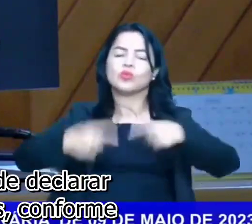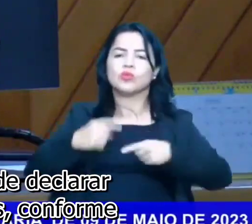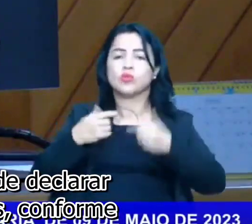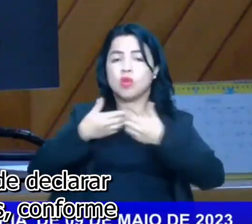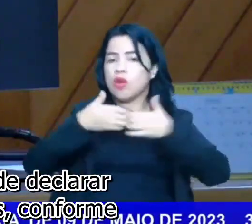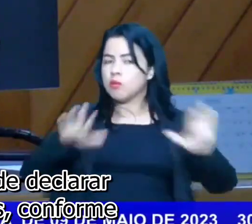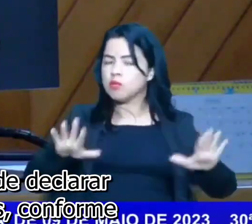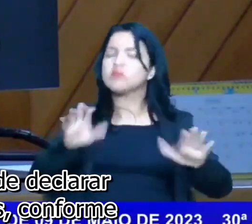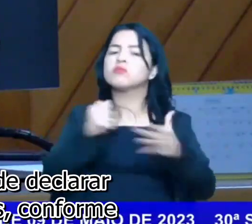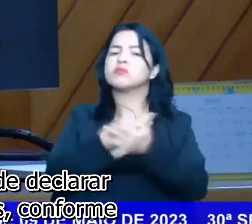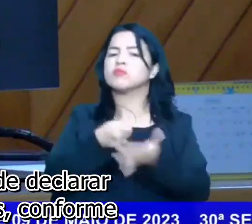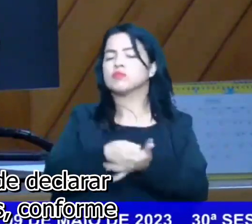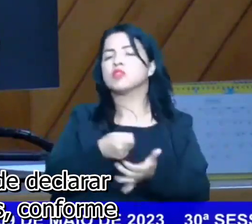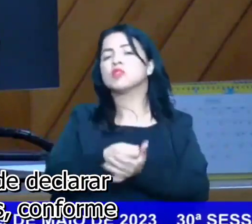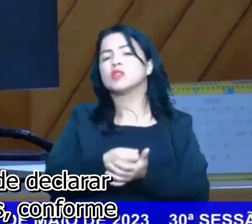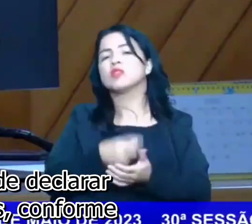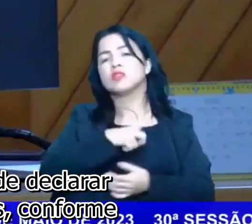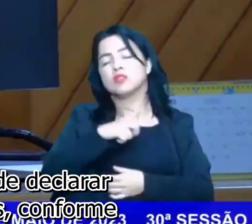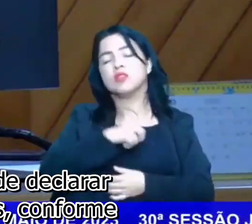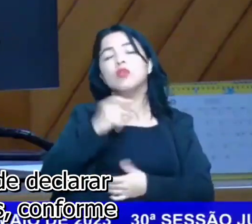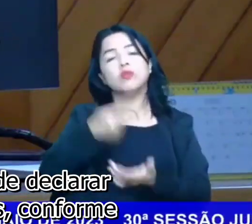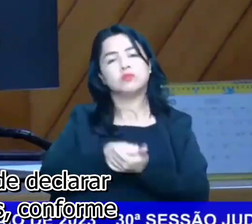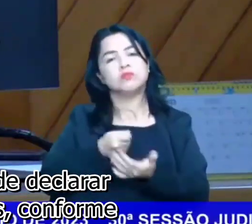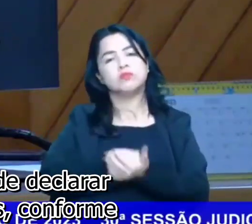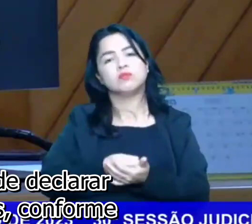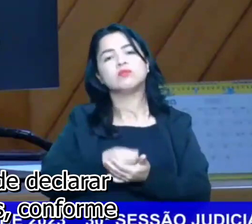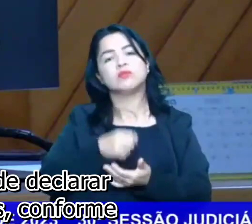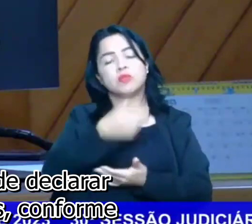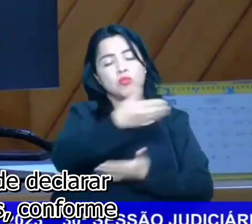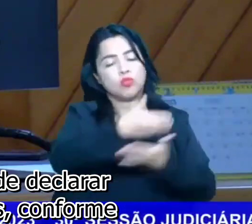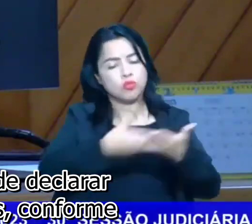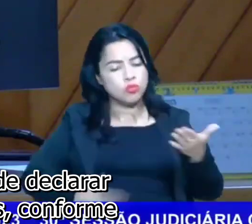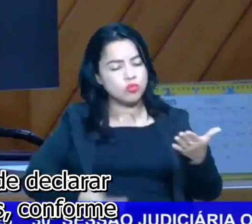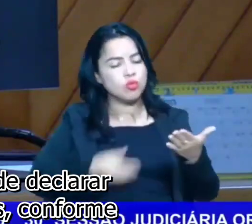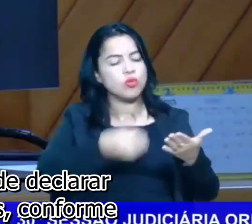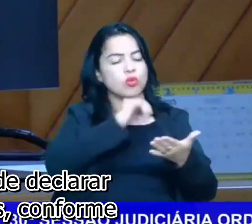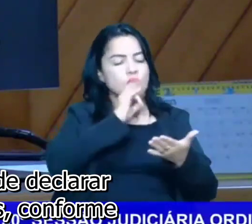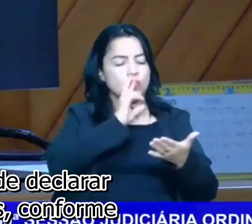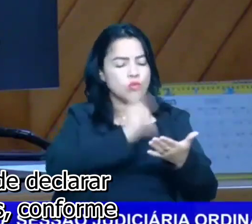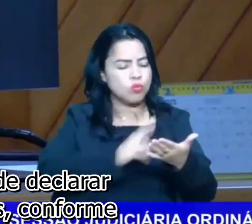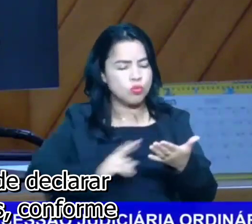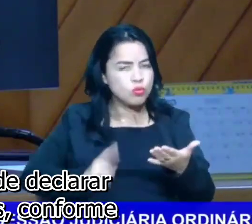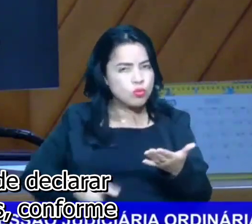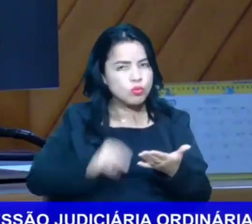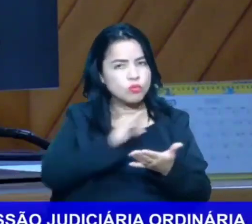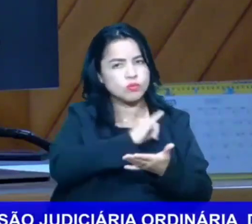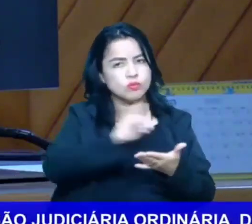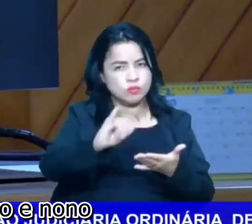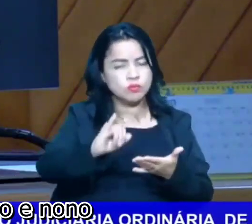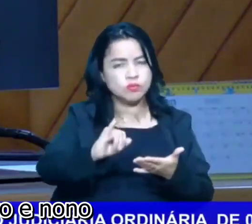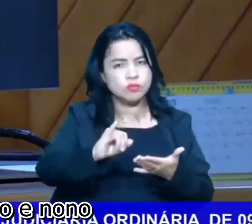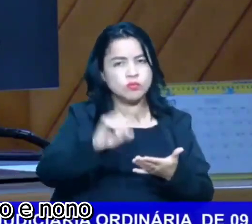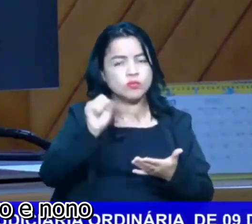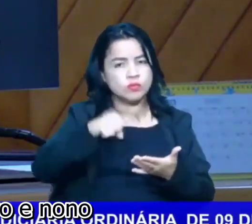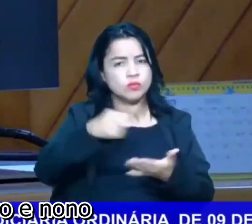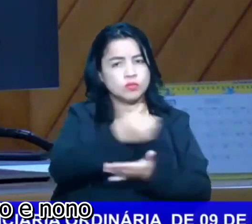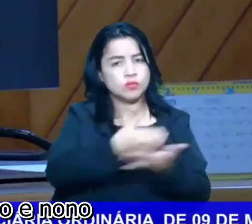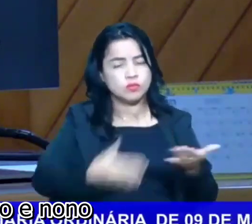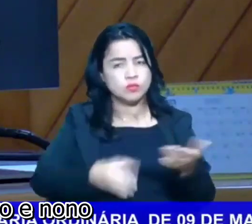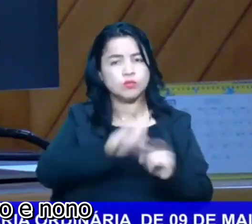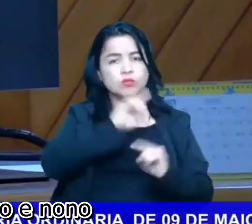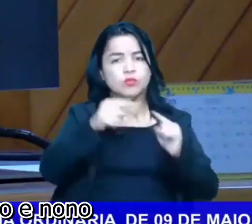é obrigatória, existe a obrigação de declarar essas despesas financeiras na prestação de contas, conforme o